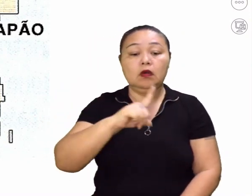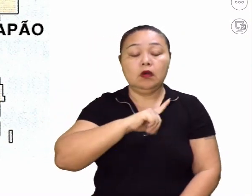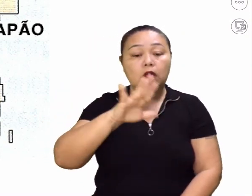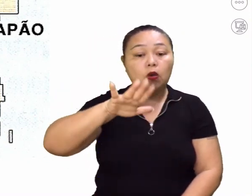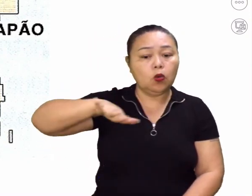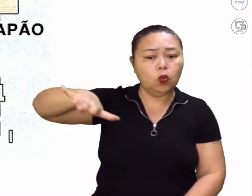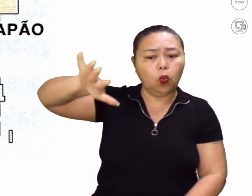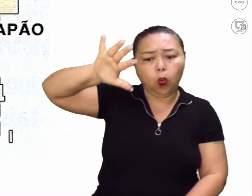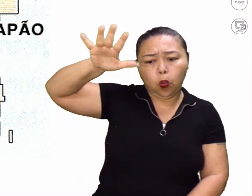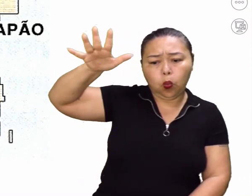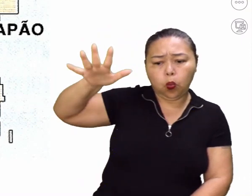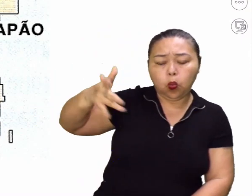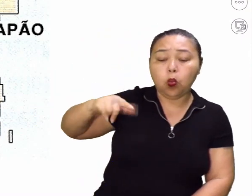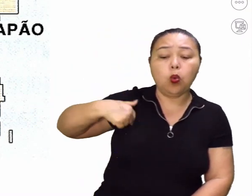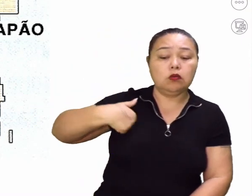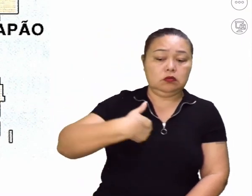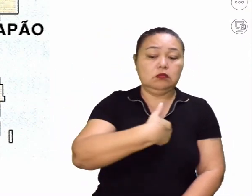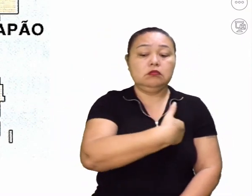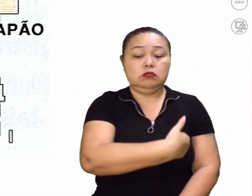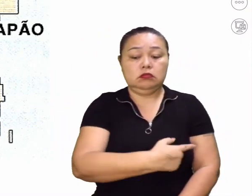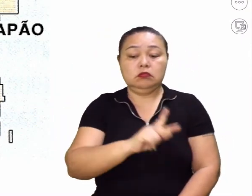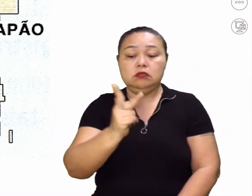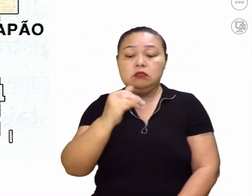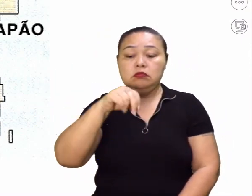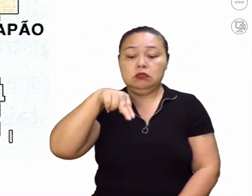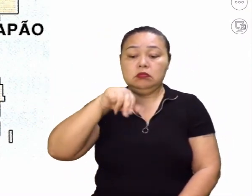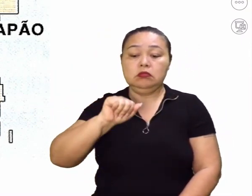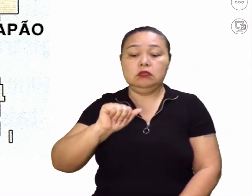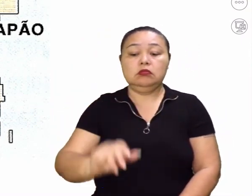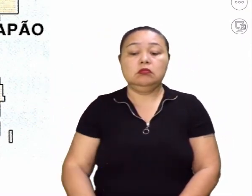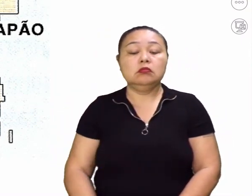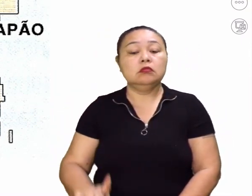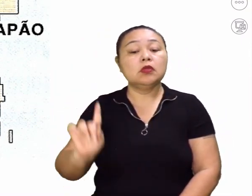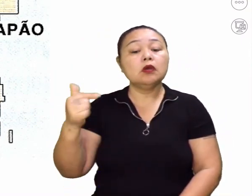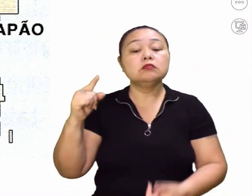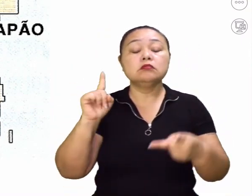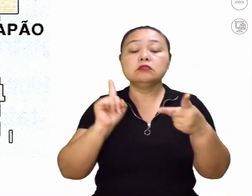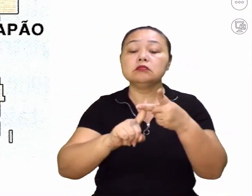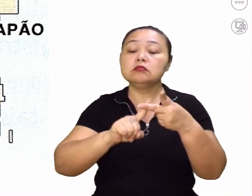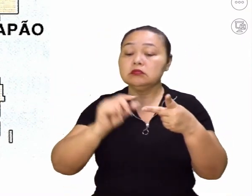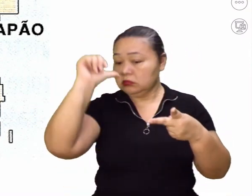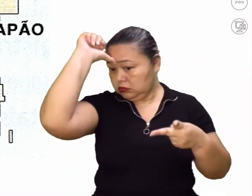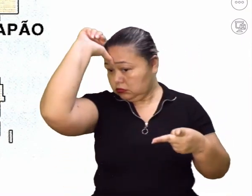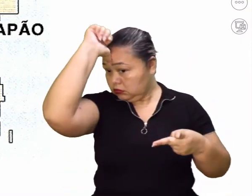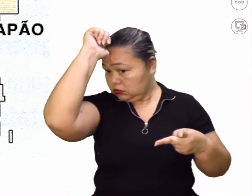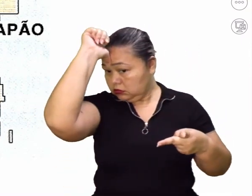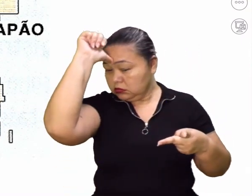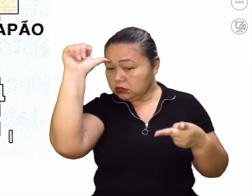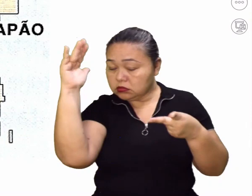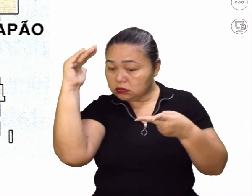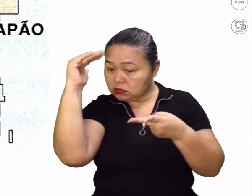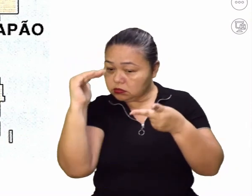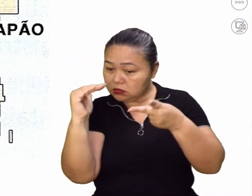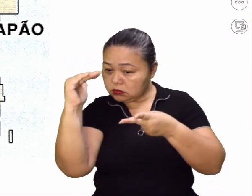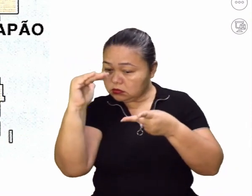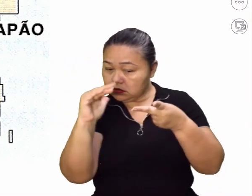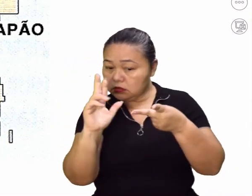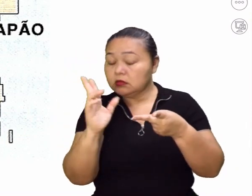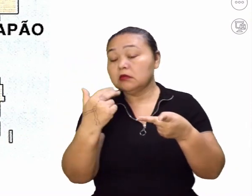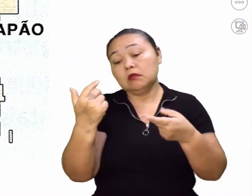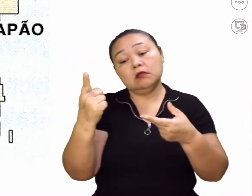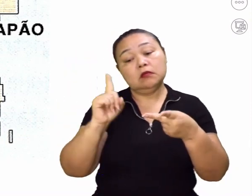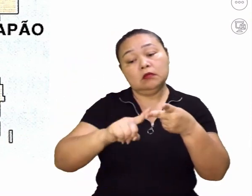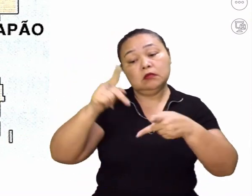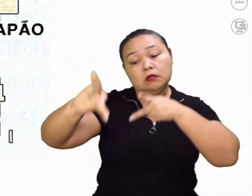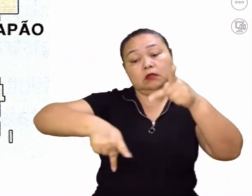a China, ó. Né? Muito bem. Segunda maior população, Índia. Olha o tamanho que ficou a Índia. Segunda maior